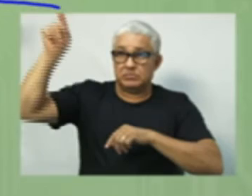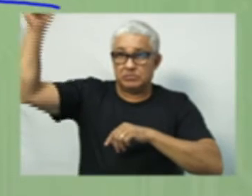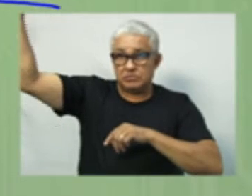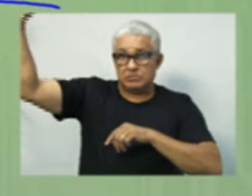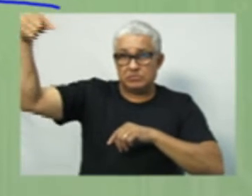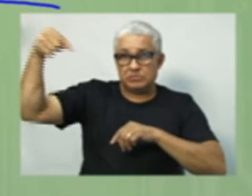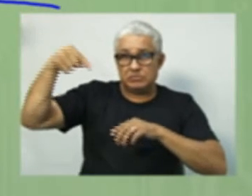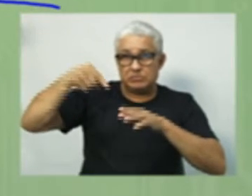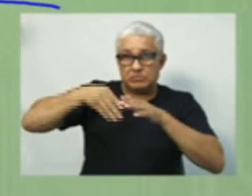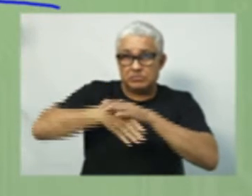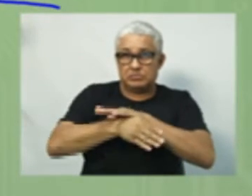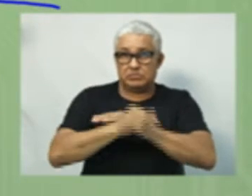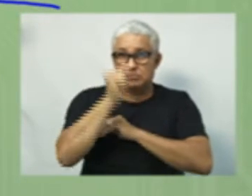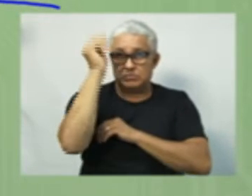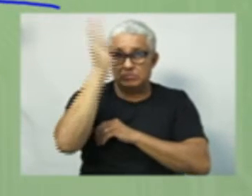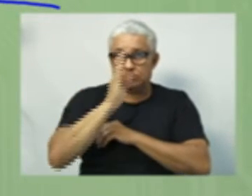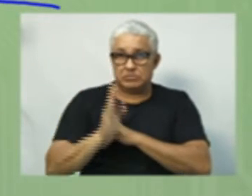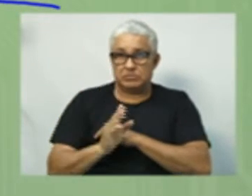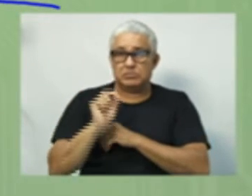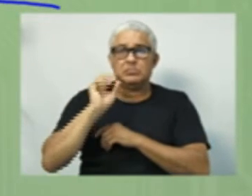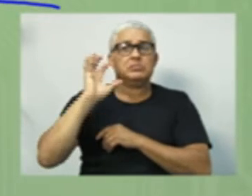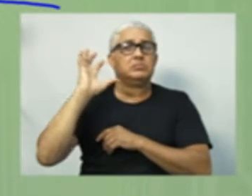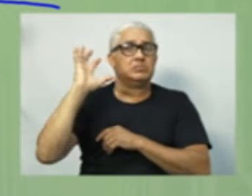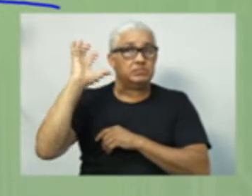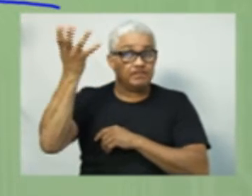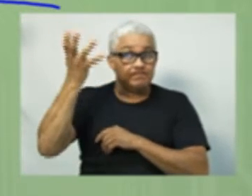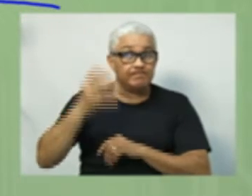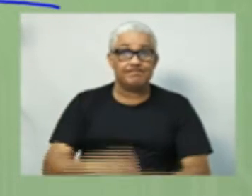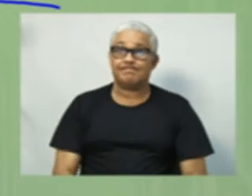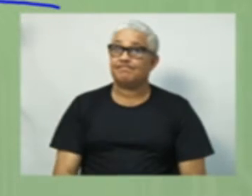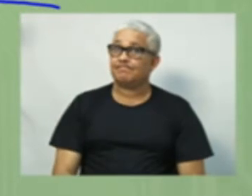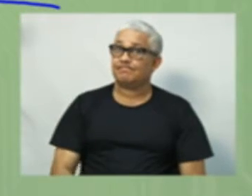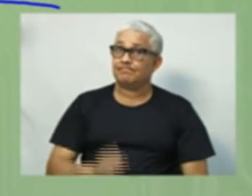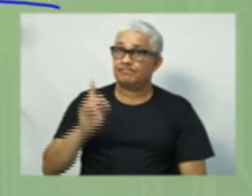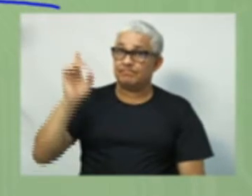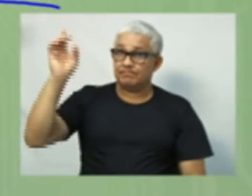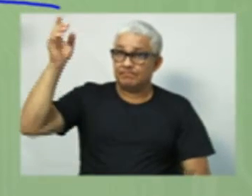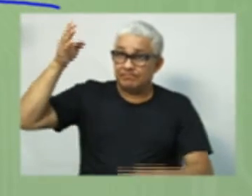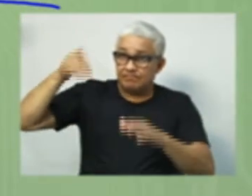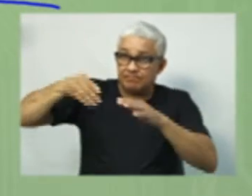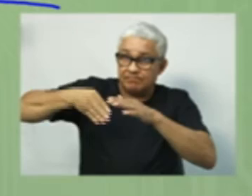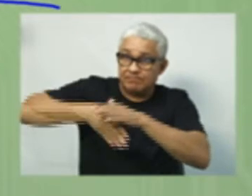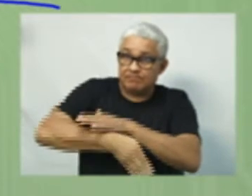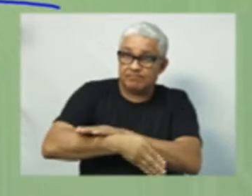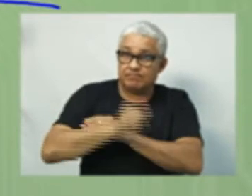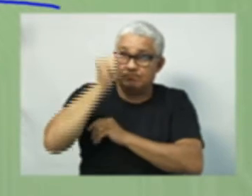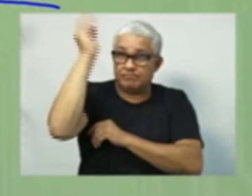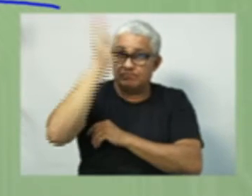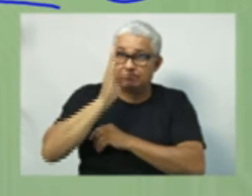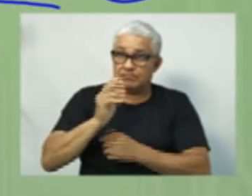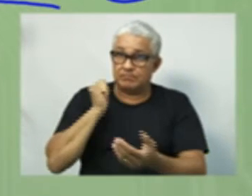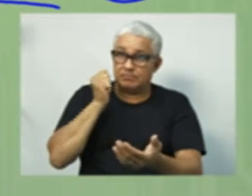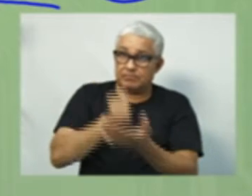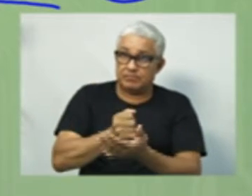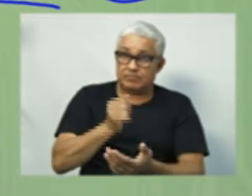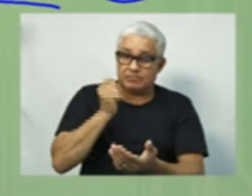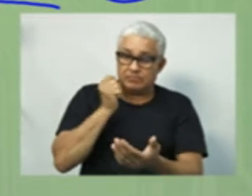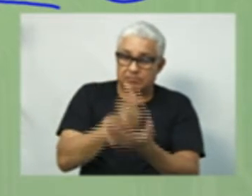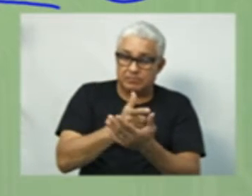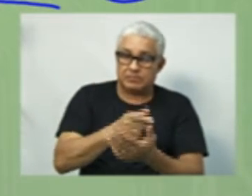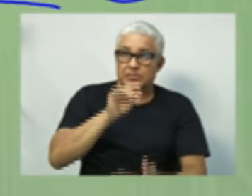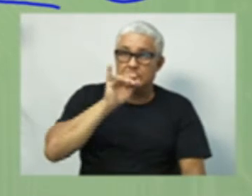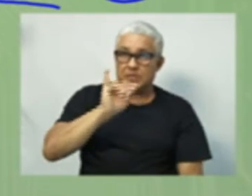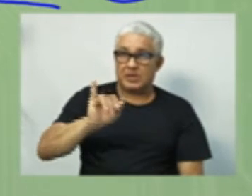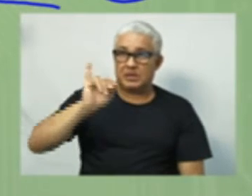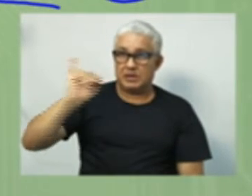Brasil, opa, aconteceu uma coisinha aí. A entrada do produto no Brasil paga o II, que é o